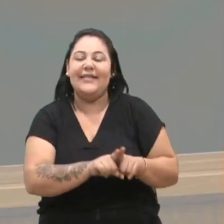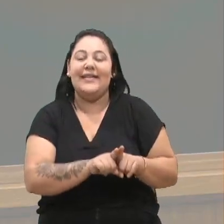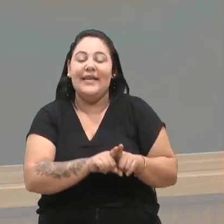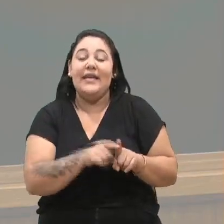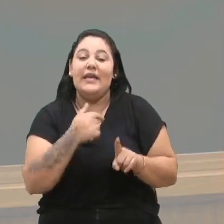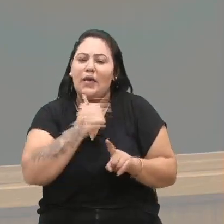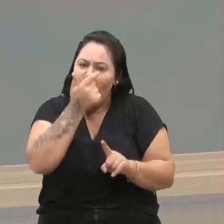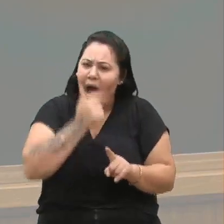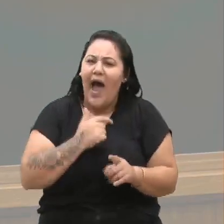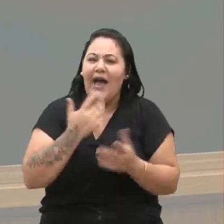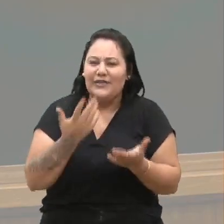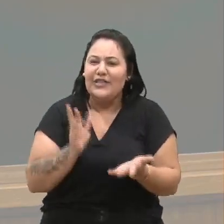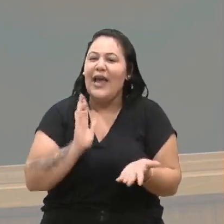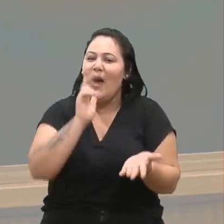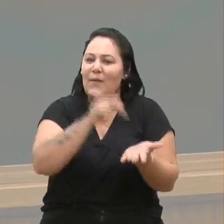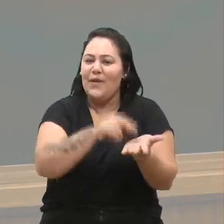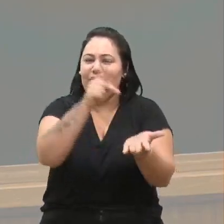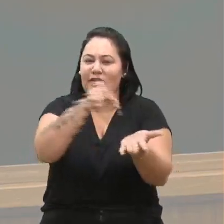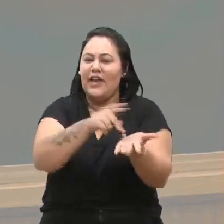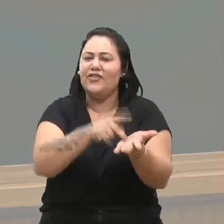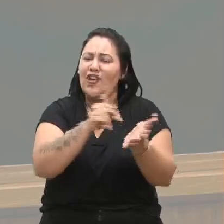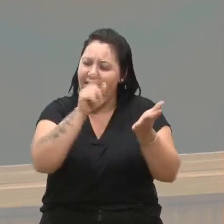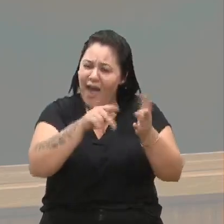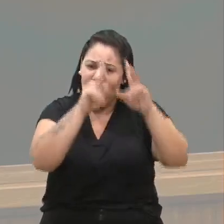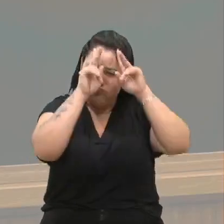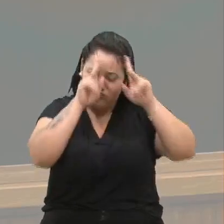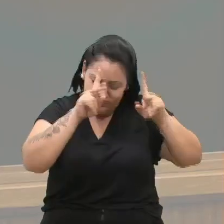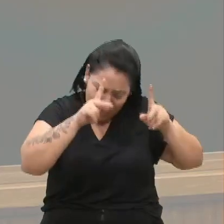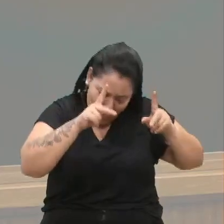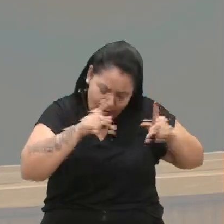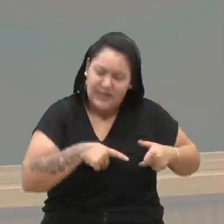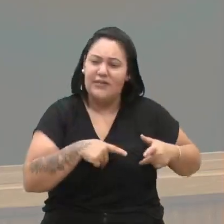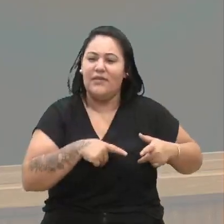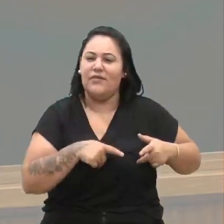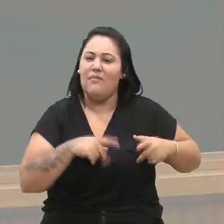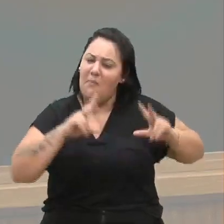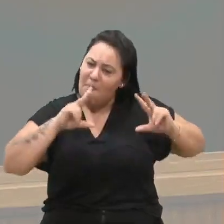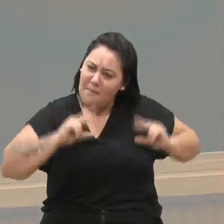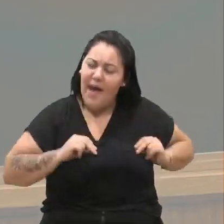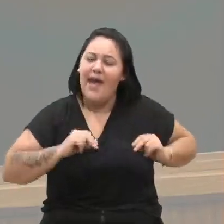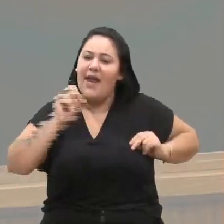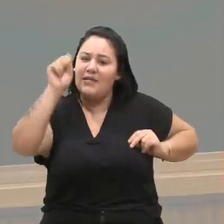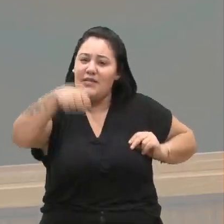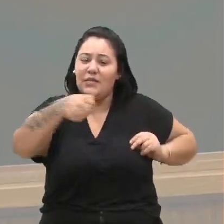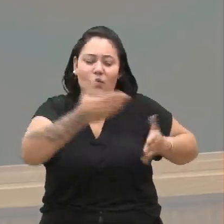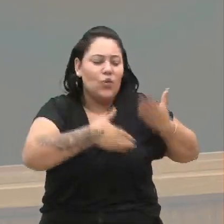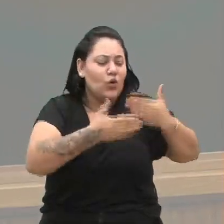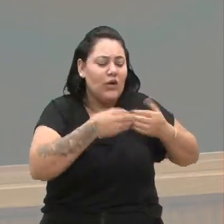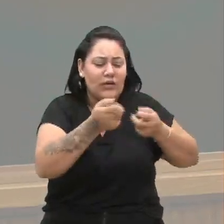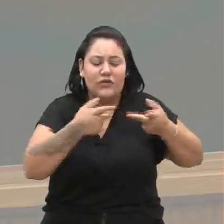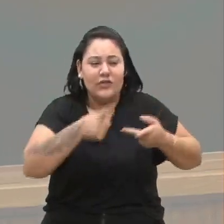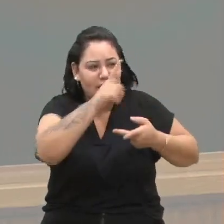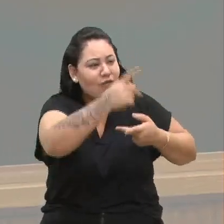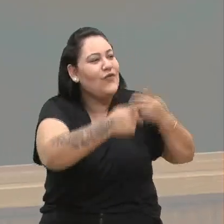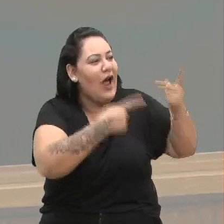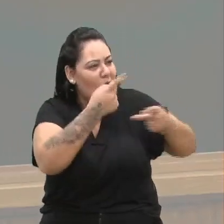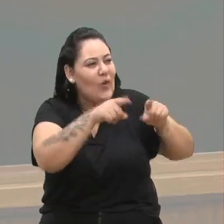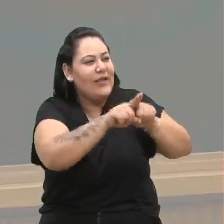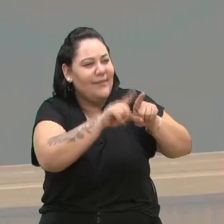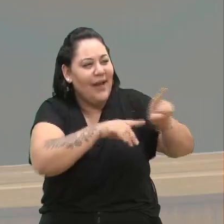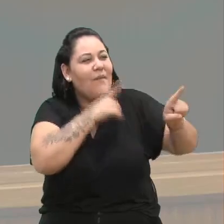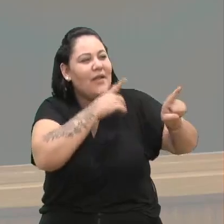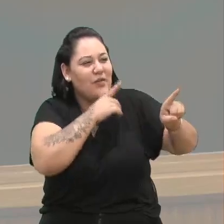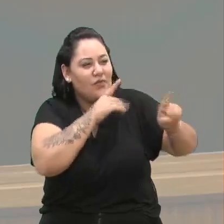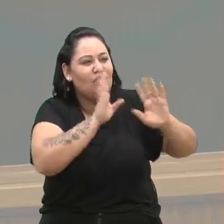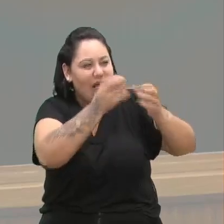assim que é realmente um reconhecimento por tudo que tu colocaste, vereador Meneguzzi,